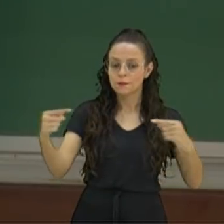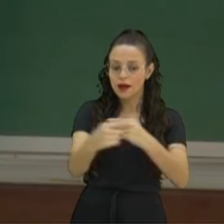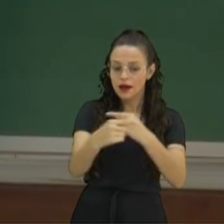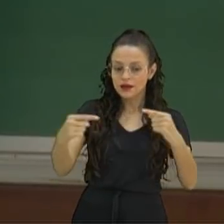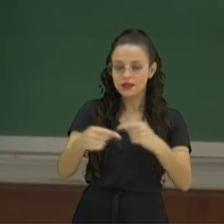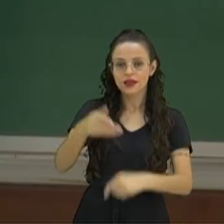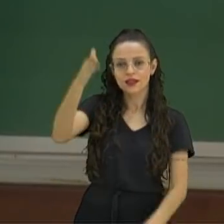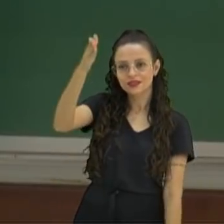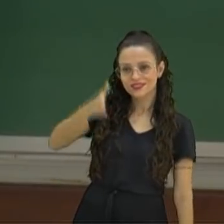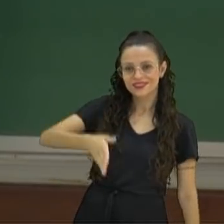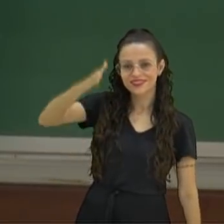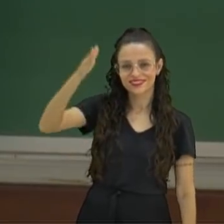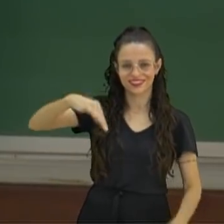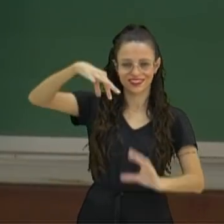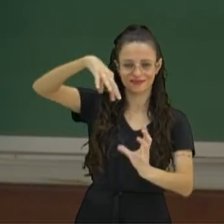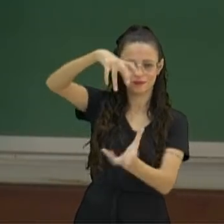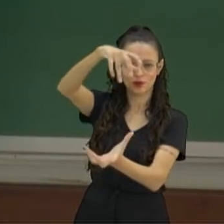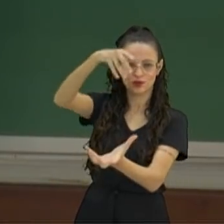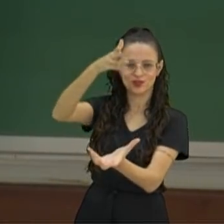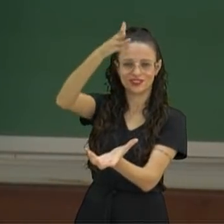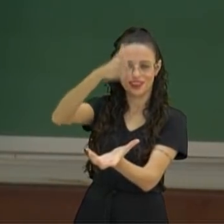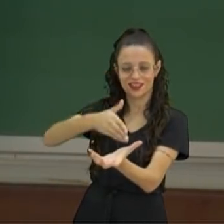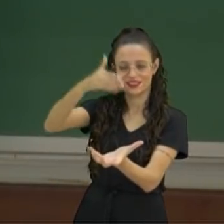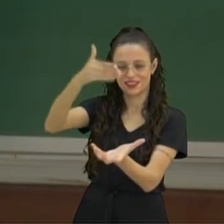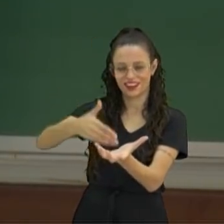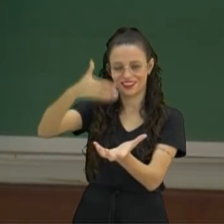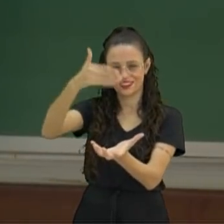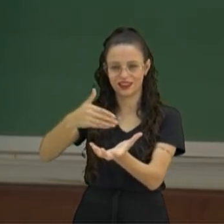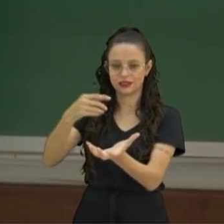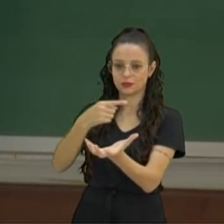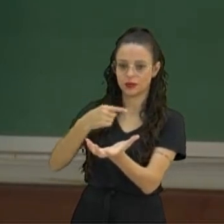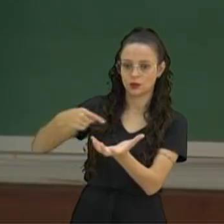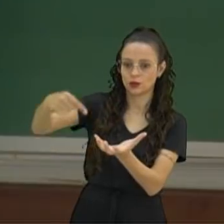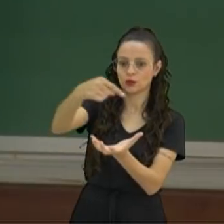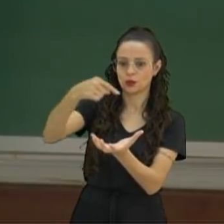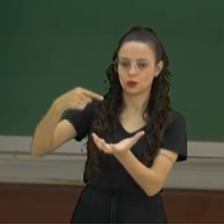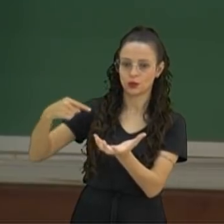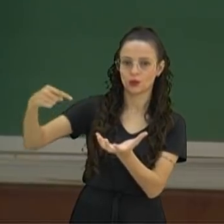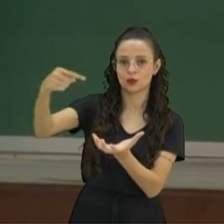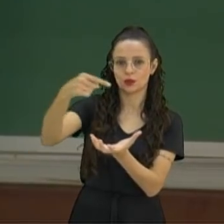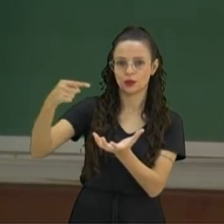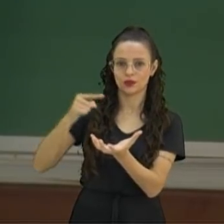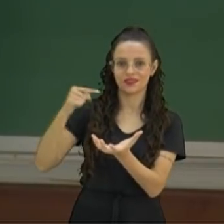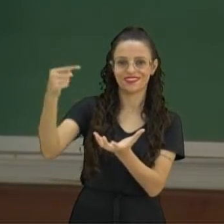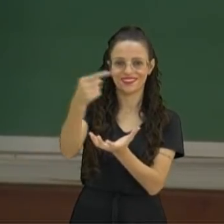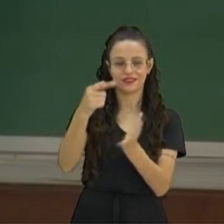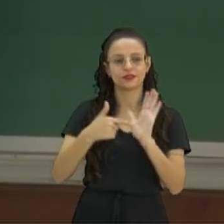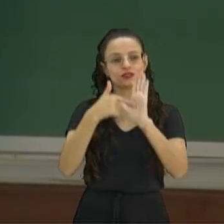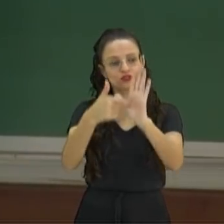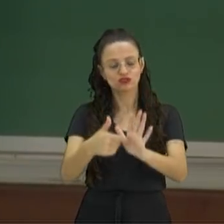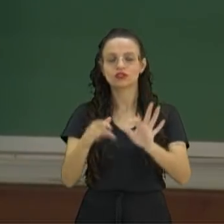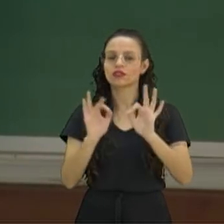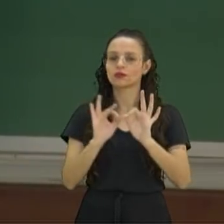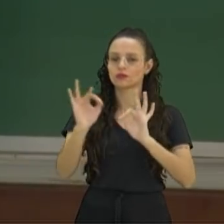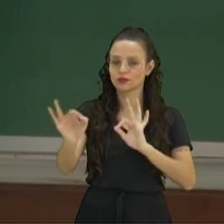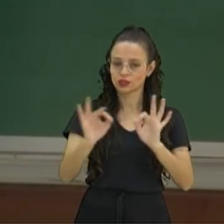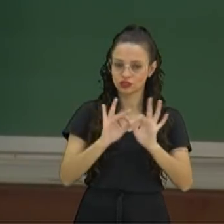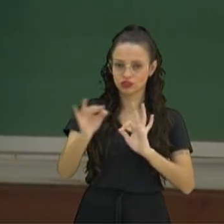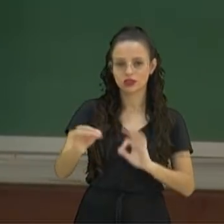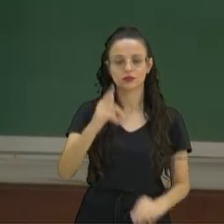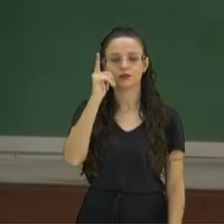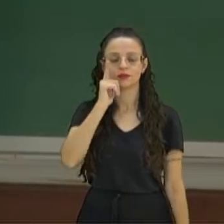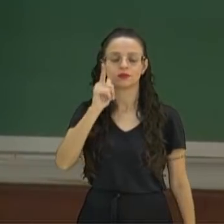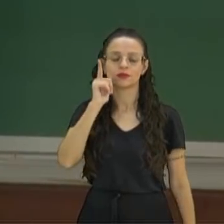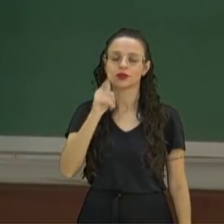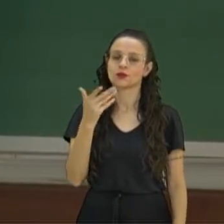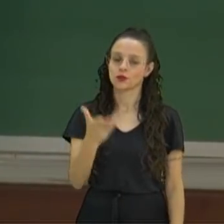aquelas linhas imaginárias que indicam as medidas, usadas ali para se obter,